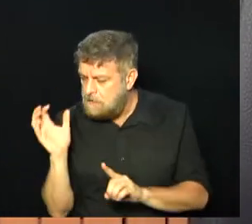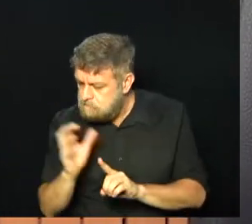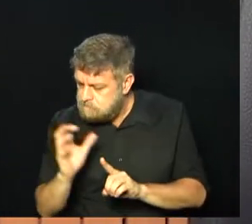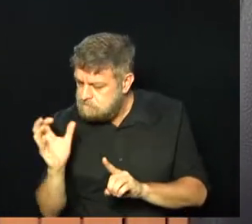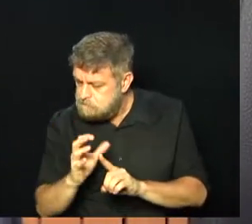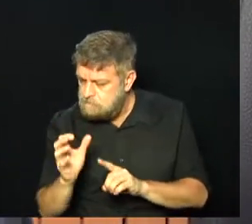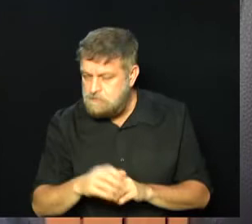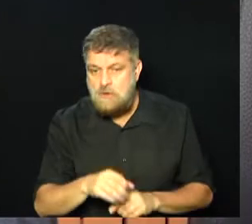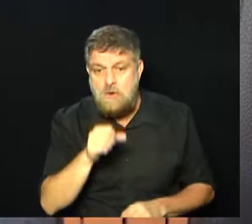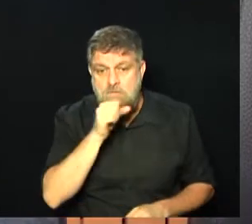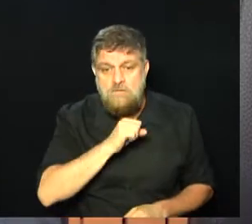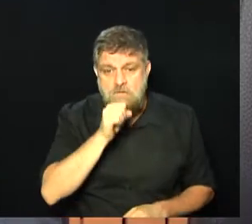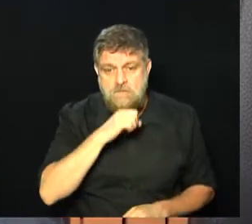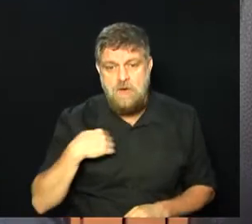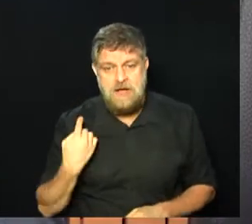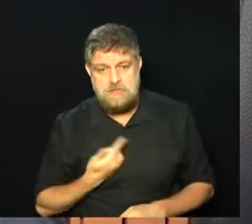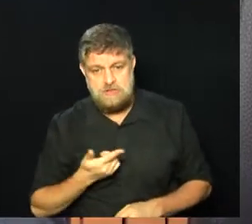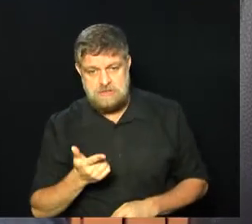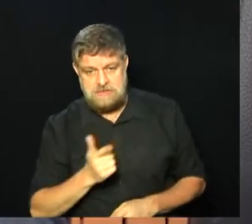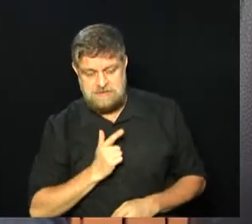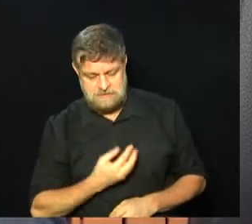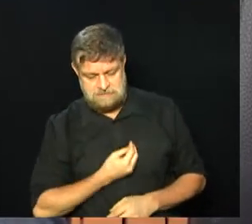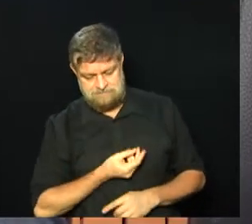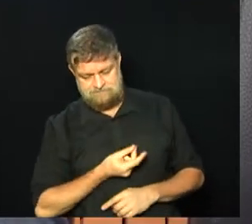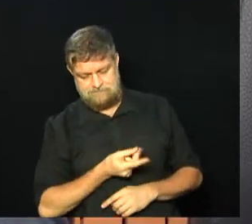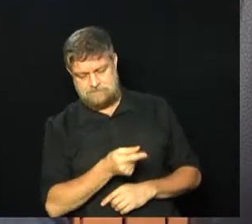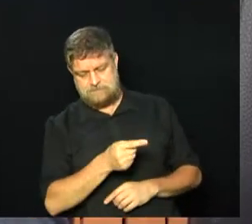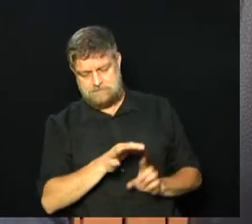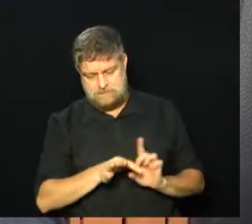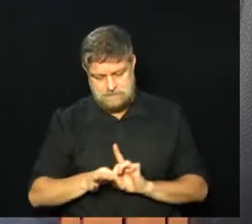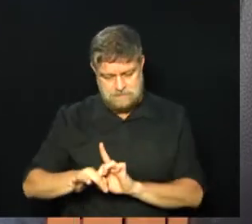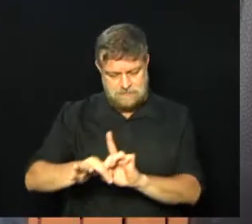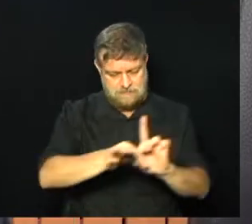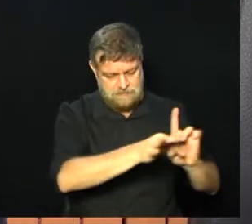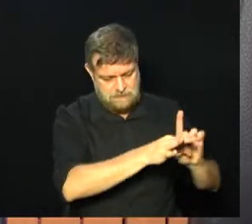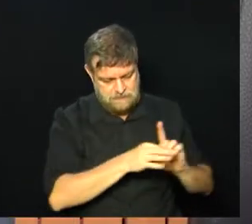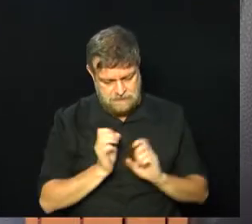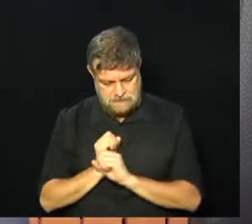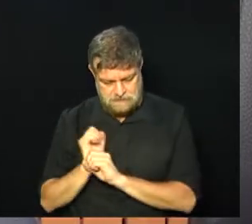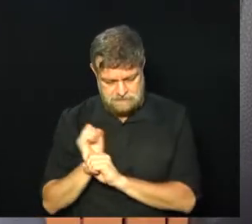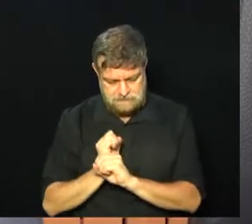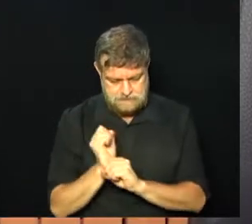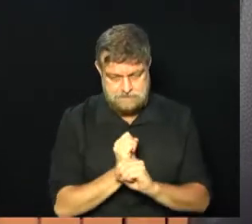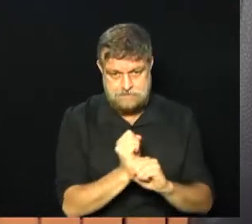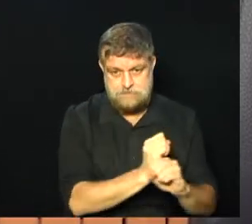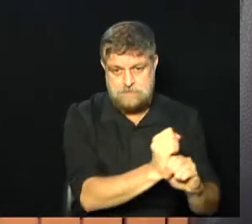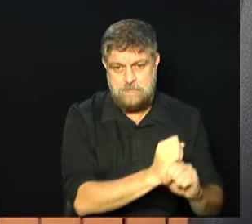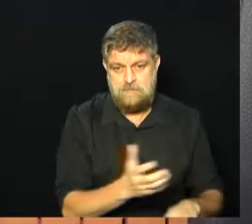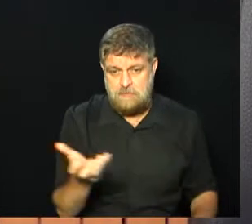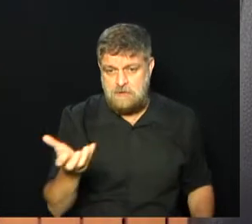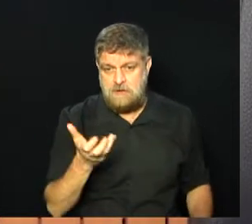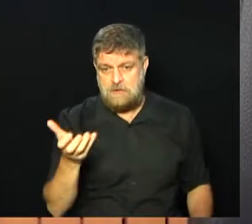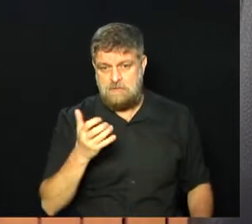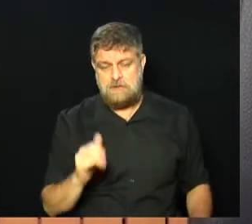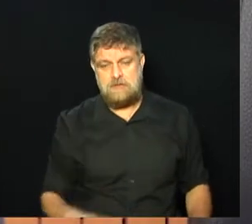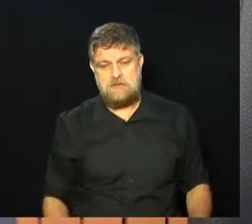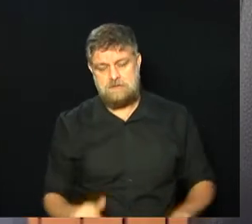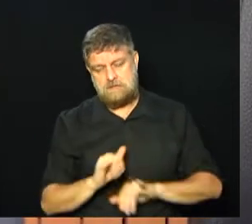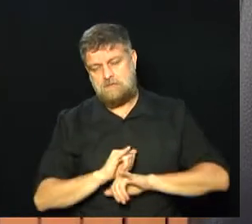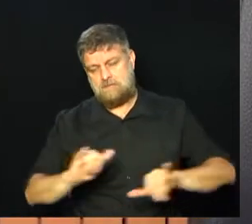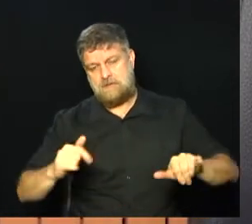avós, para que a gente possa tê-los aí no nosso convívio por muitos e muitos anos. Então, quero deixar aqui o